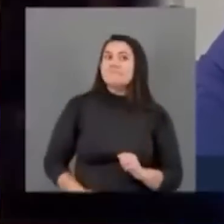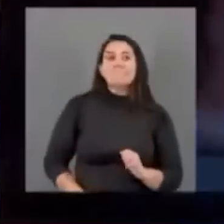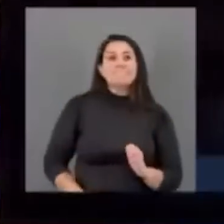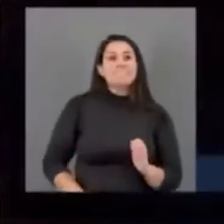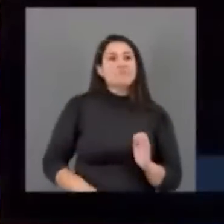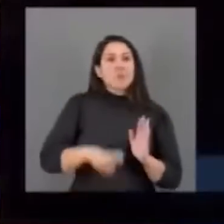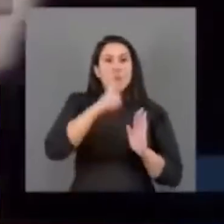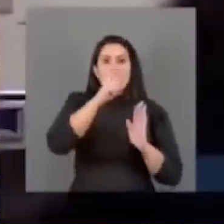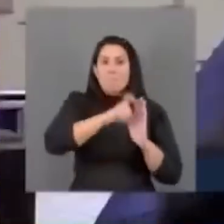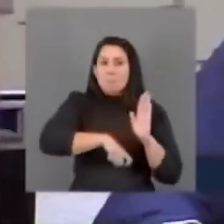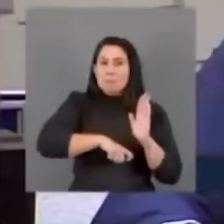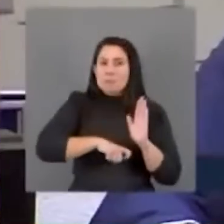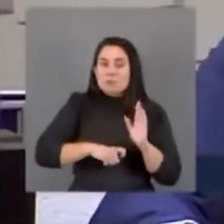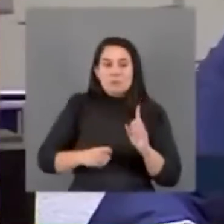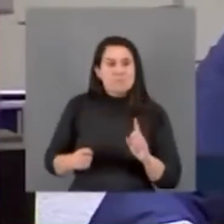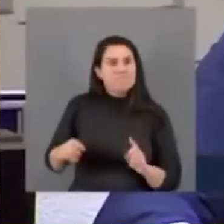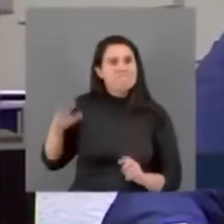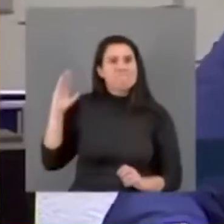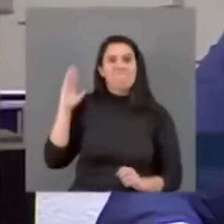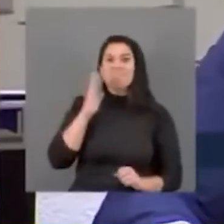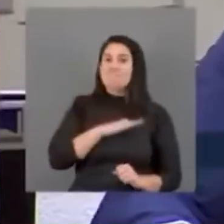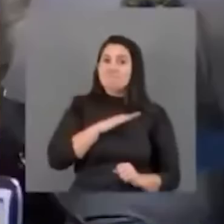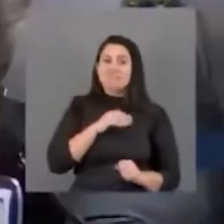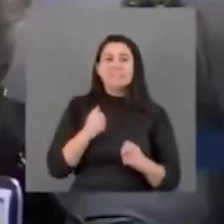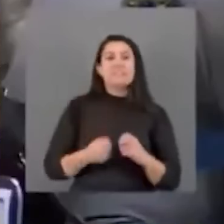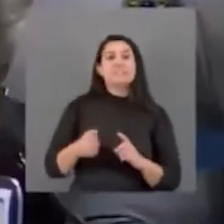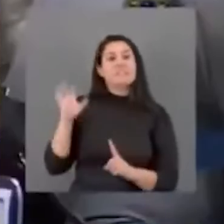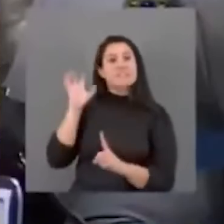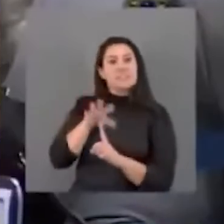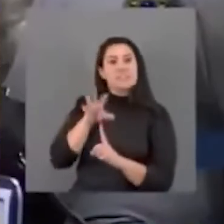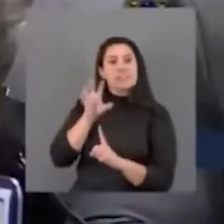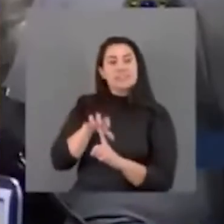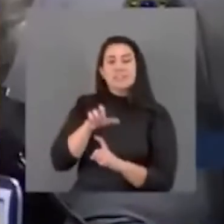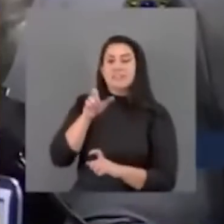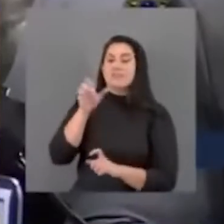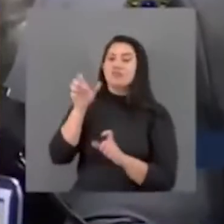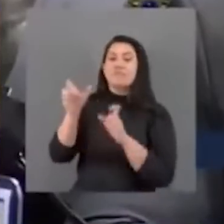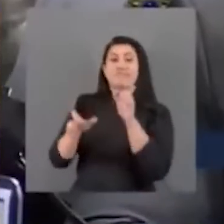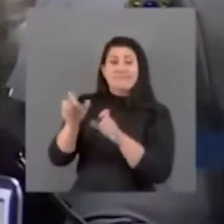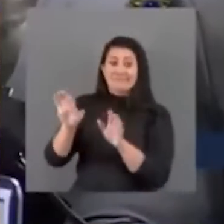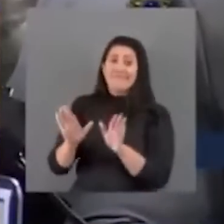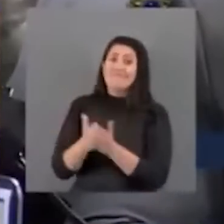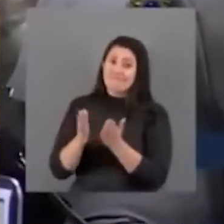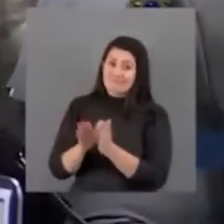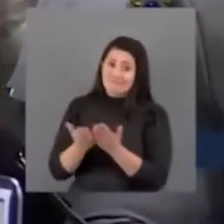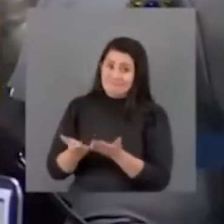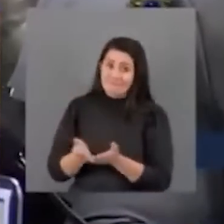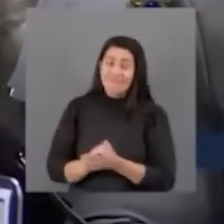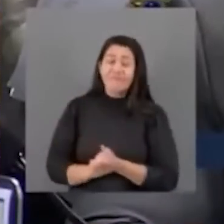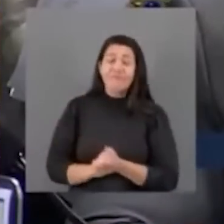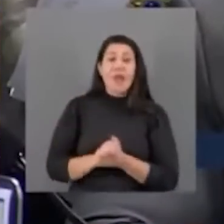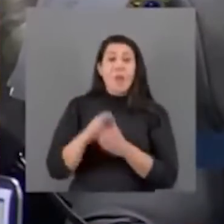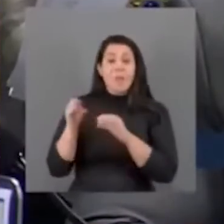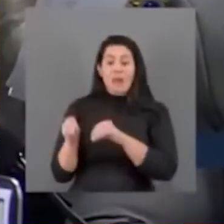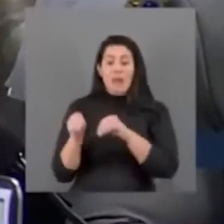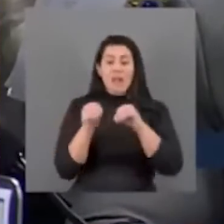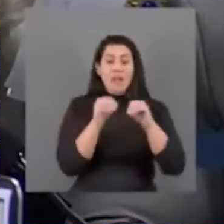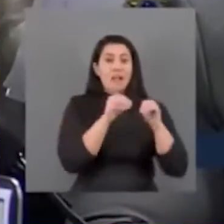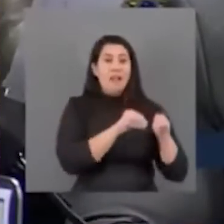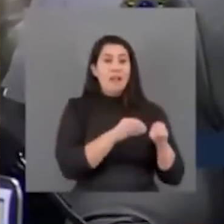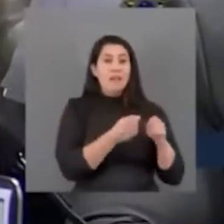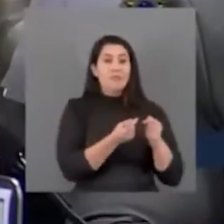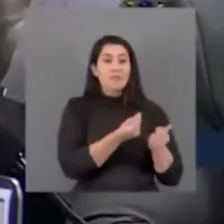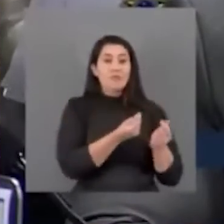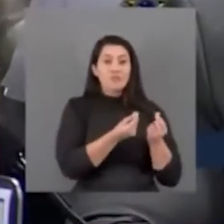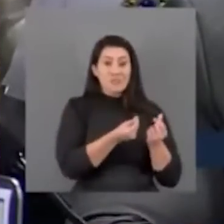os pobres é uma transferência de valor do dinheiro do governo onde o dinheiro perde